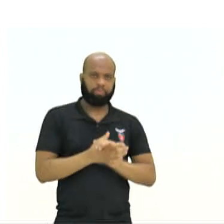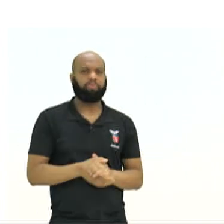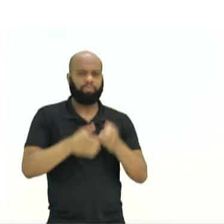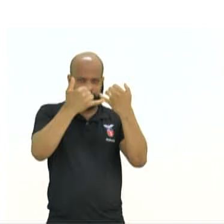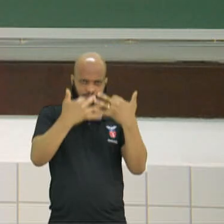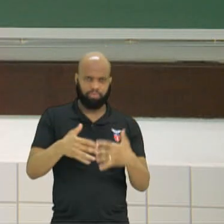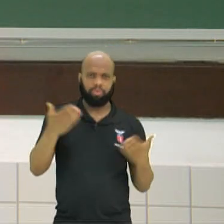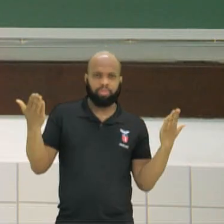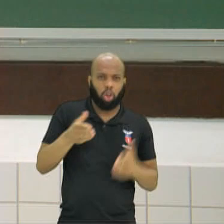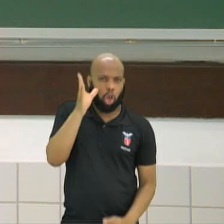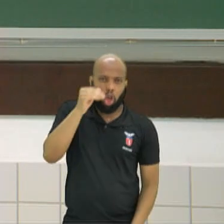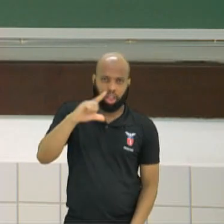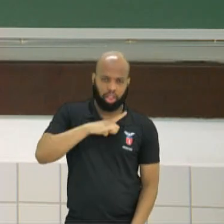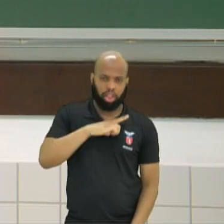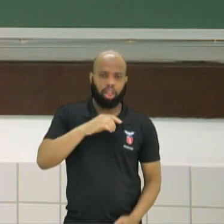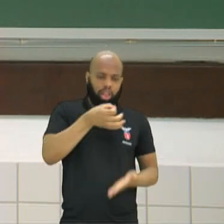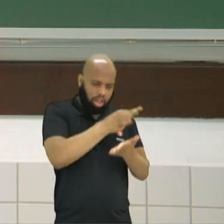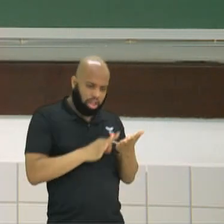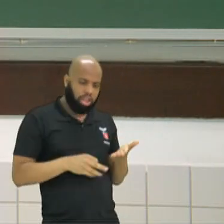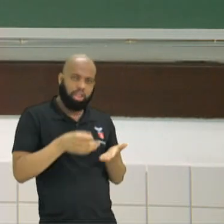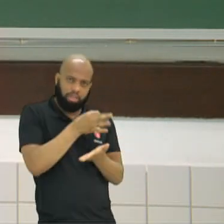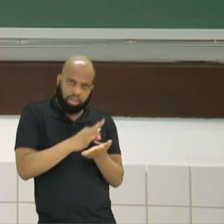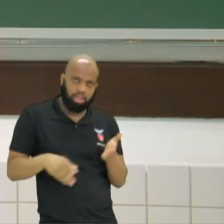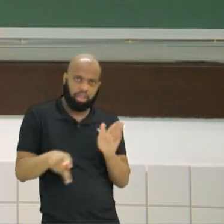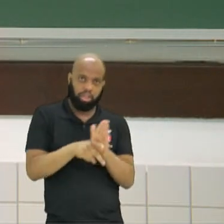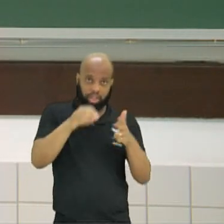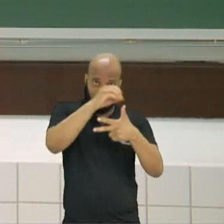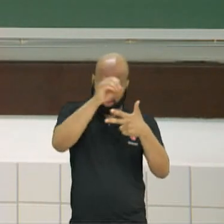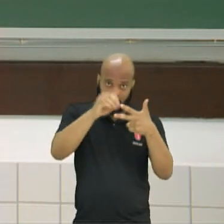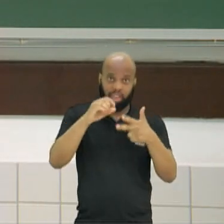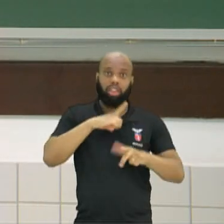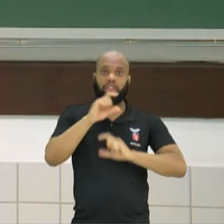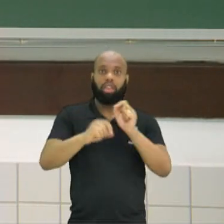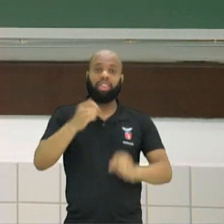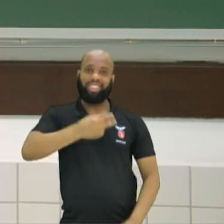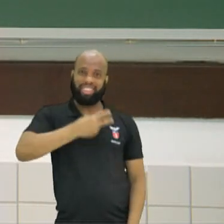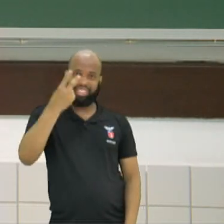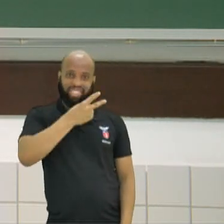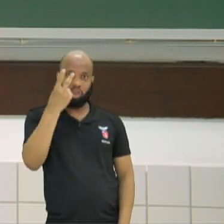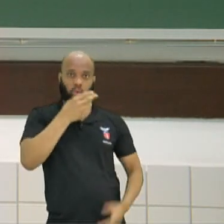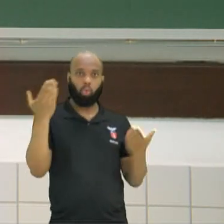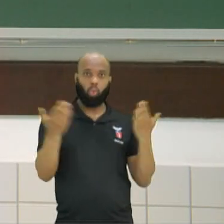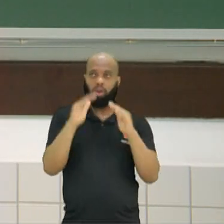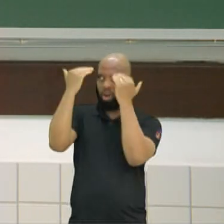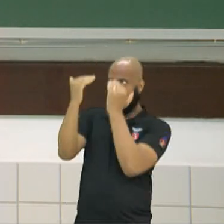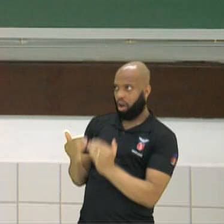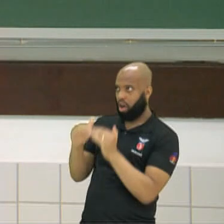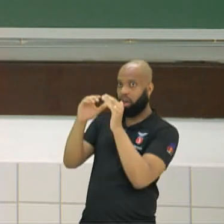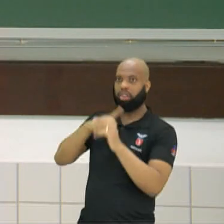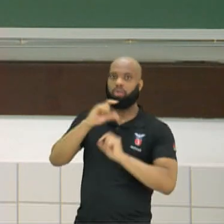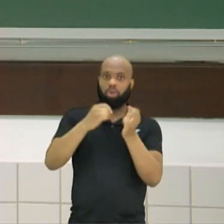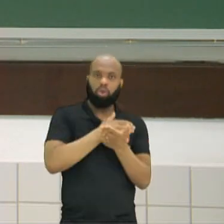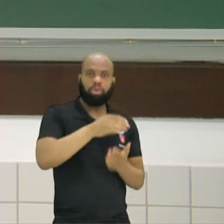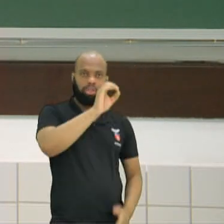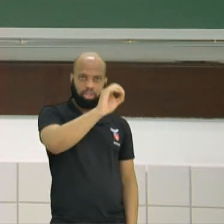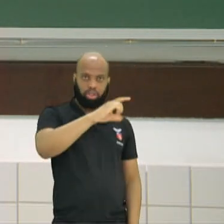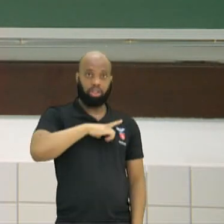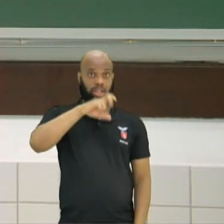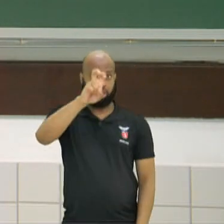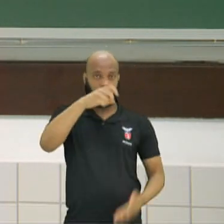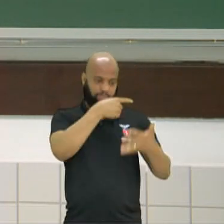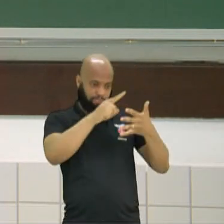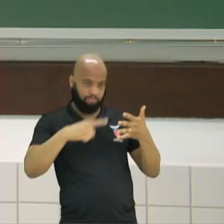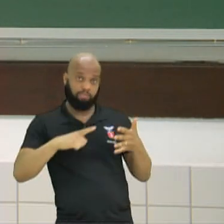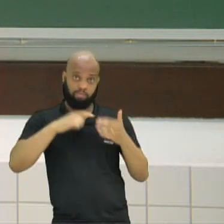falar uma curiosidade para vocês. Quando é corrigida a redação de vocês lá no Enem, o segundo quesito, vocês sabem que começa com 0, são 5 quesitos que